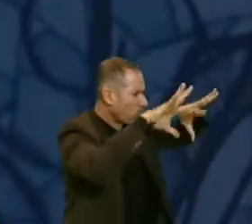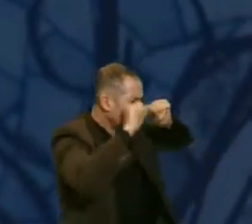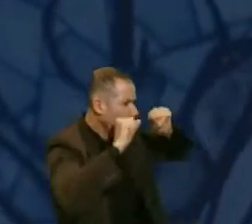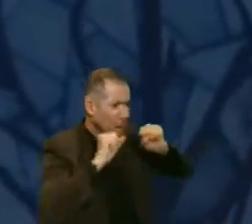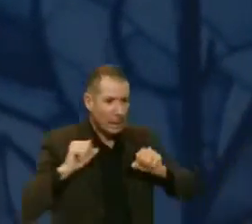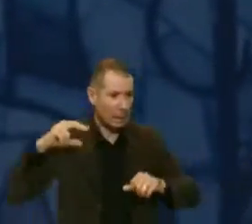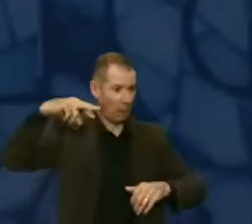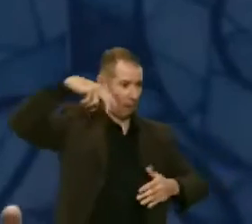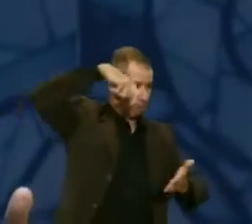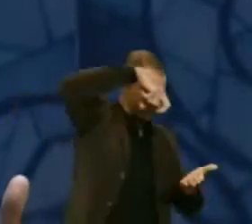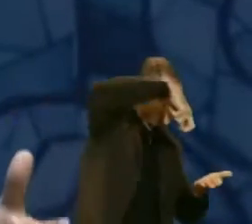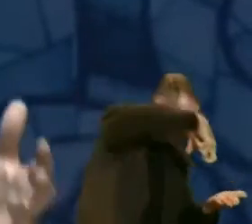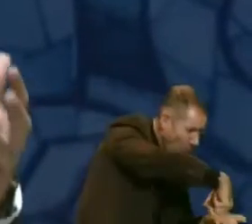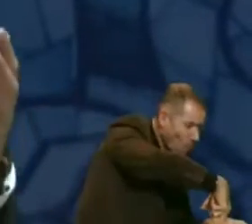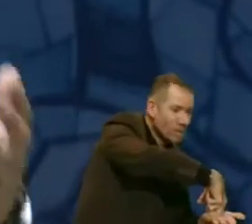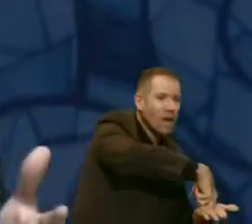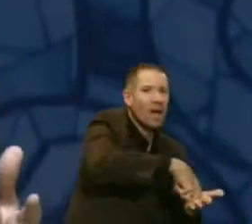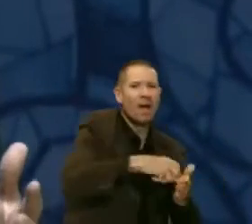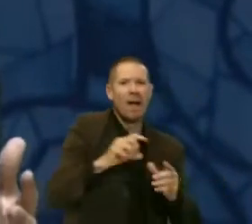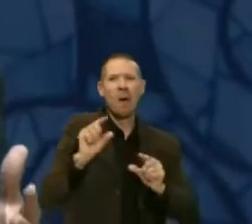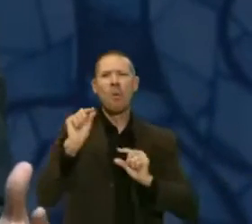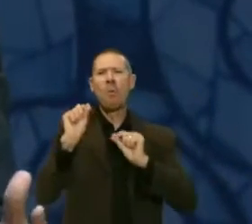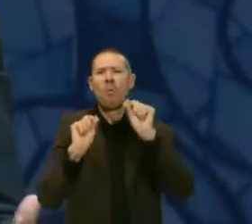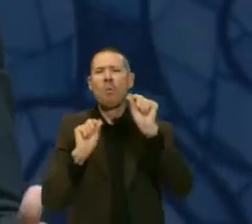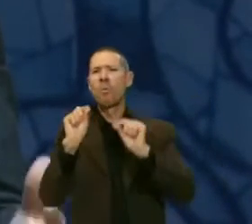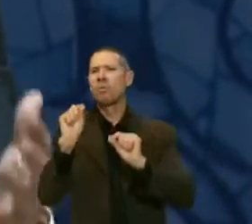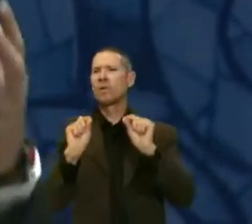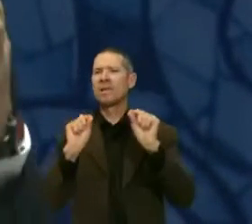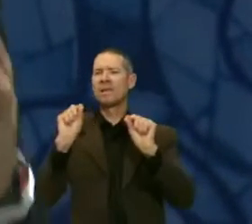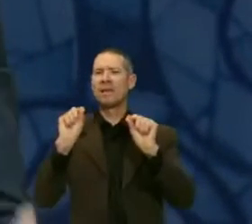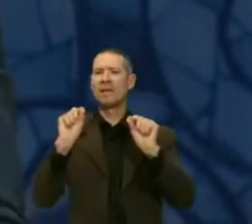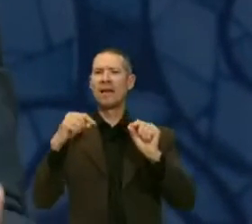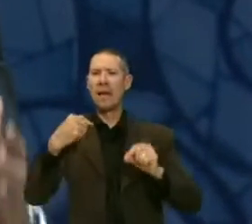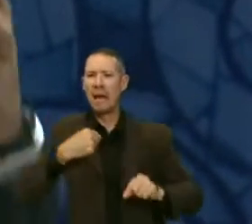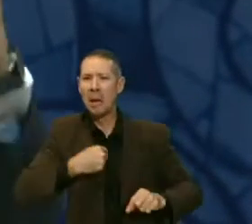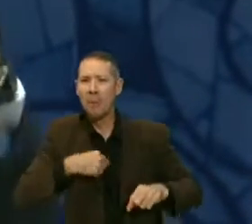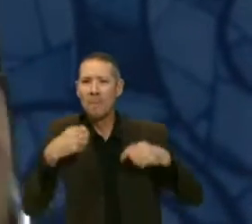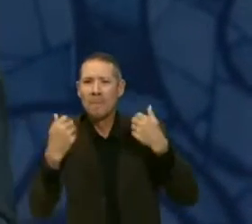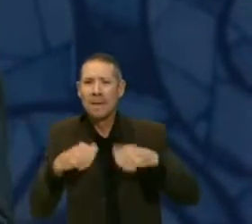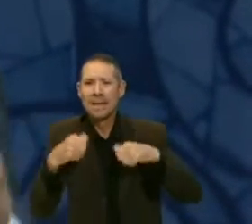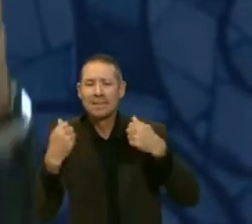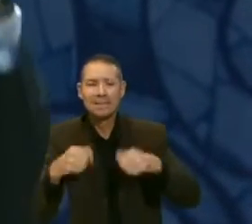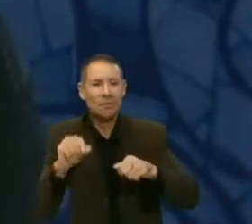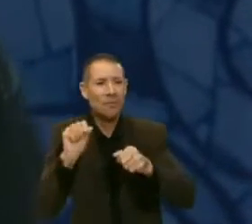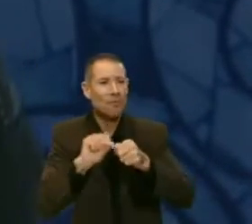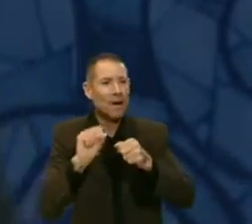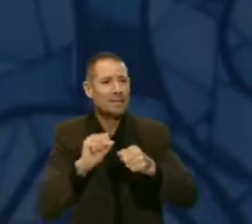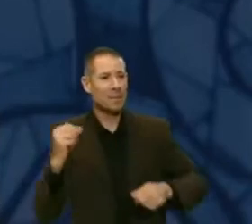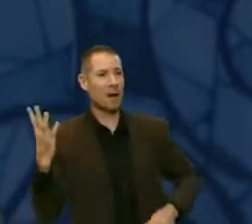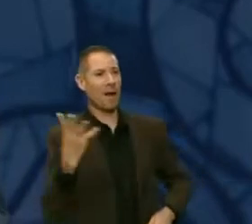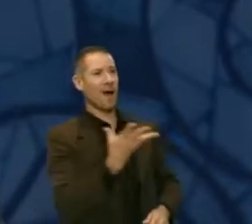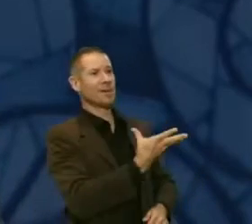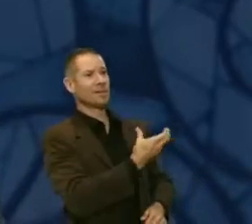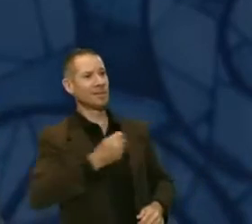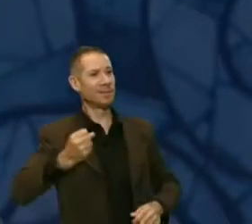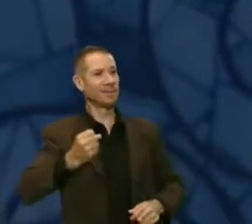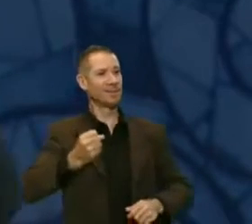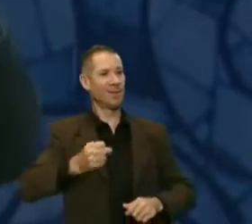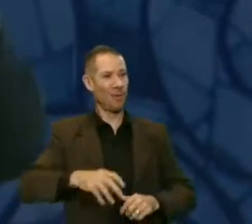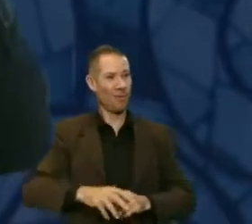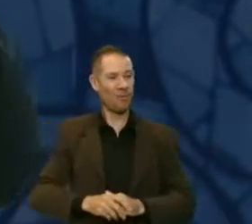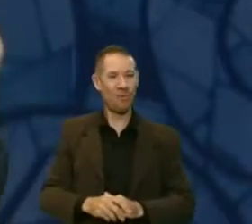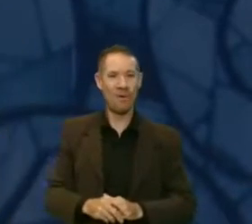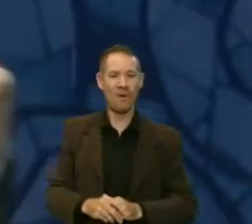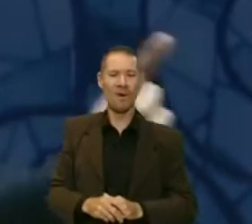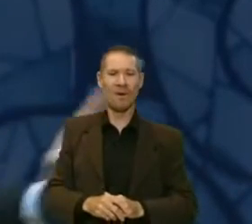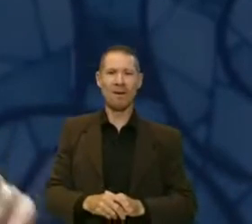e diz: o que eu preciso fazer para ser salvo?